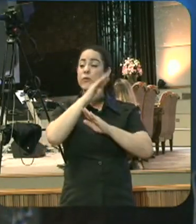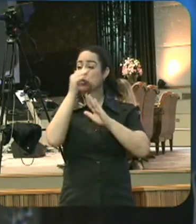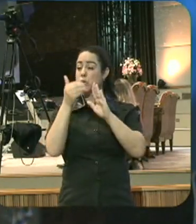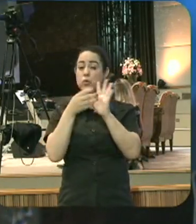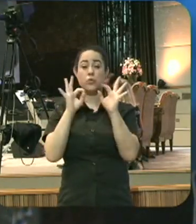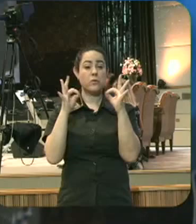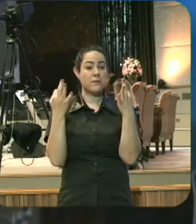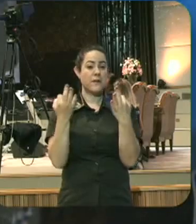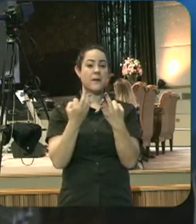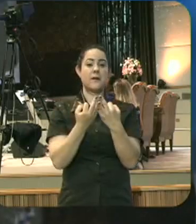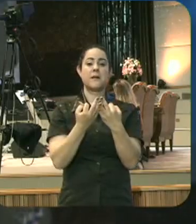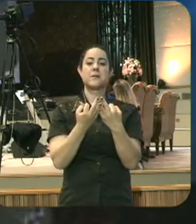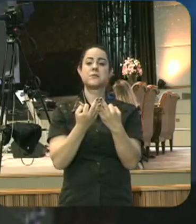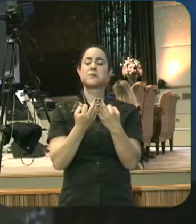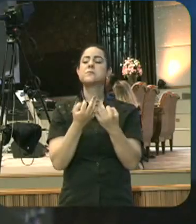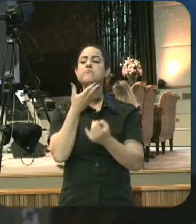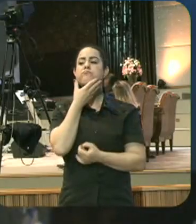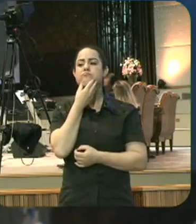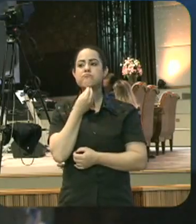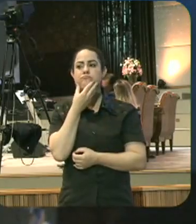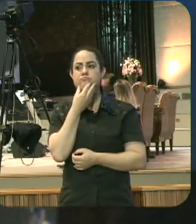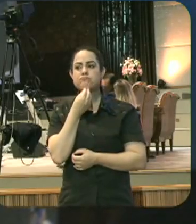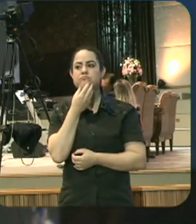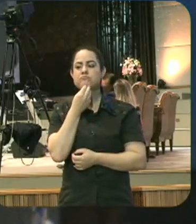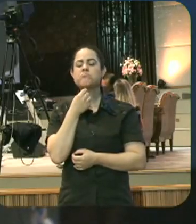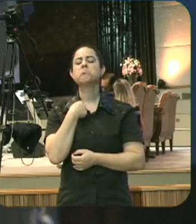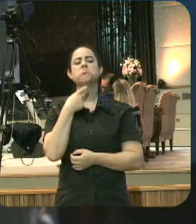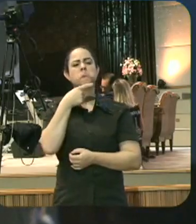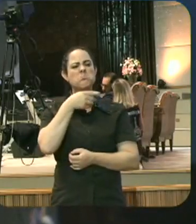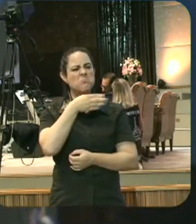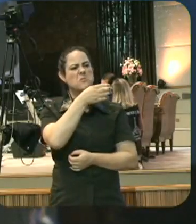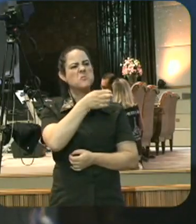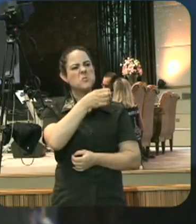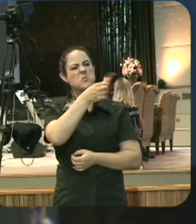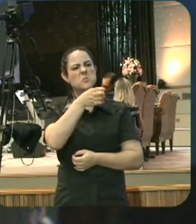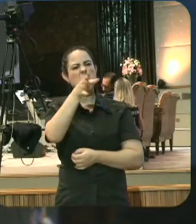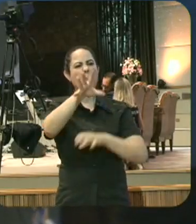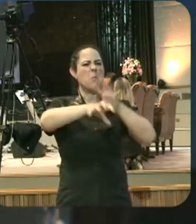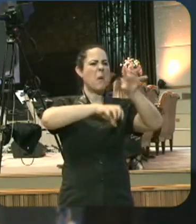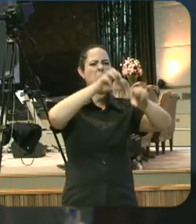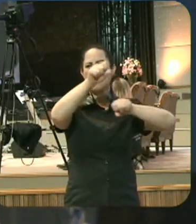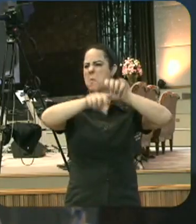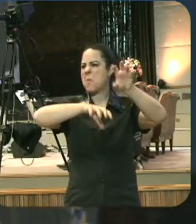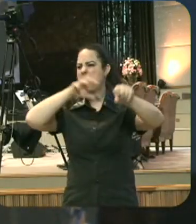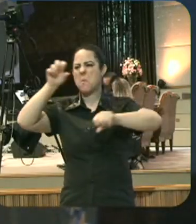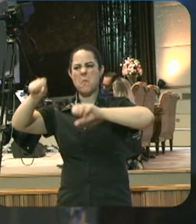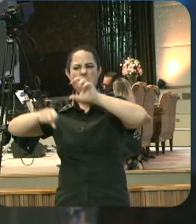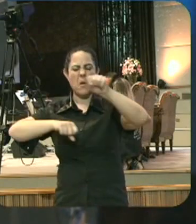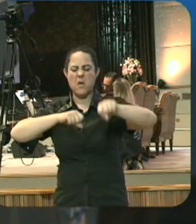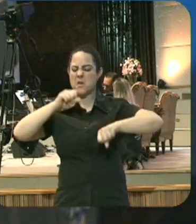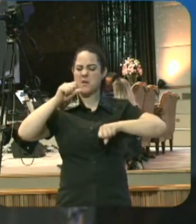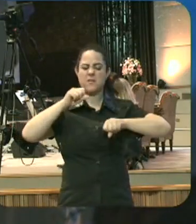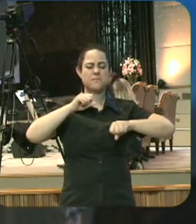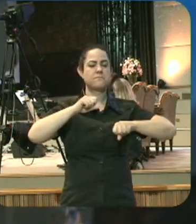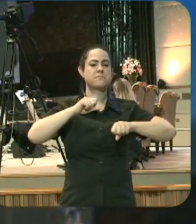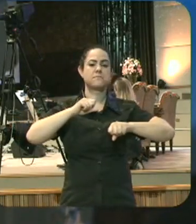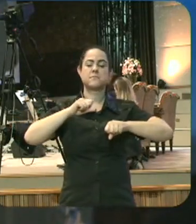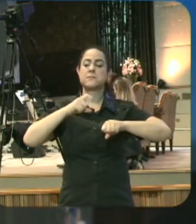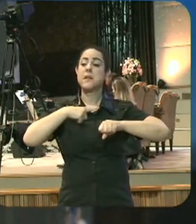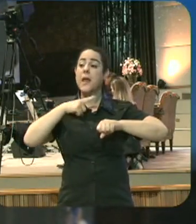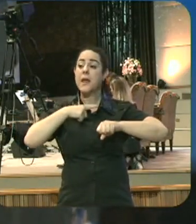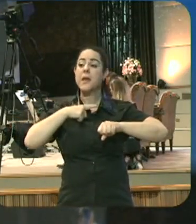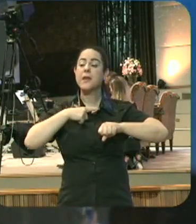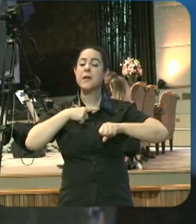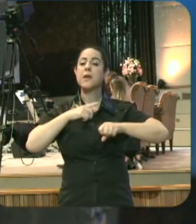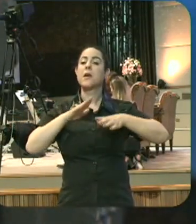lá. E aí aqueles homens, eles invadem no lugar à frente deles. E o invadir no lugar à